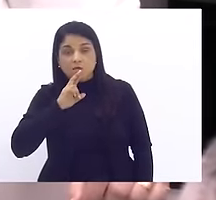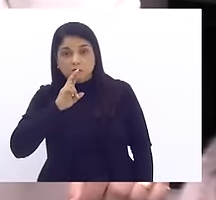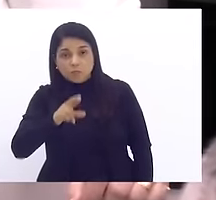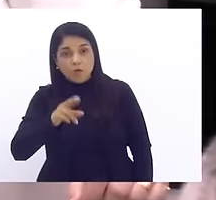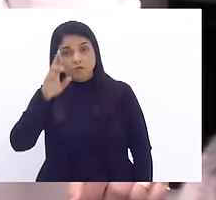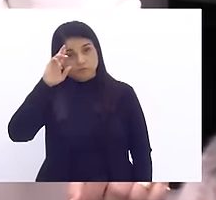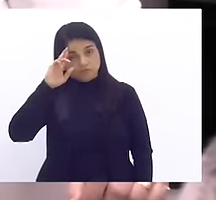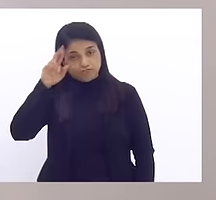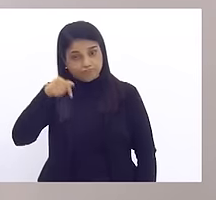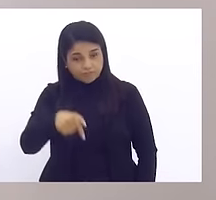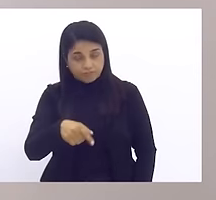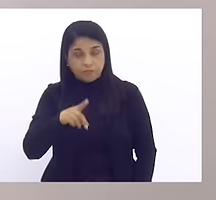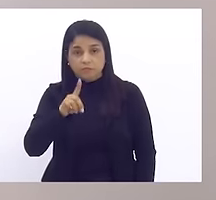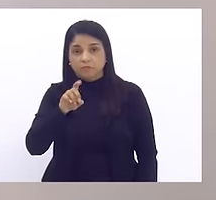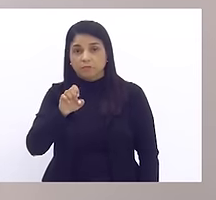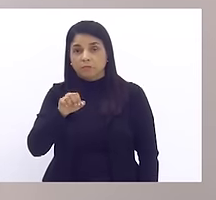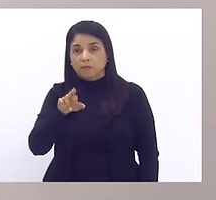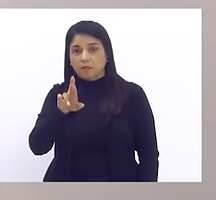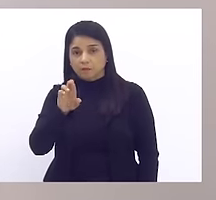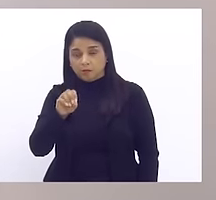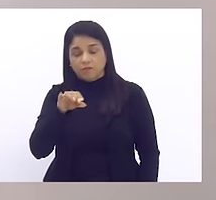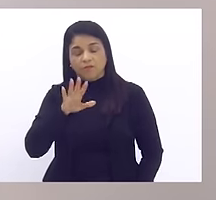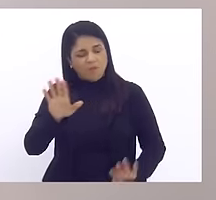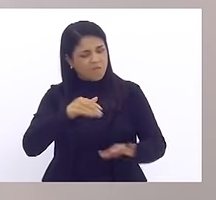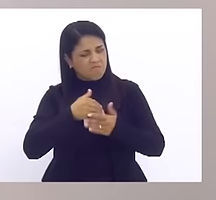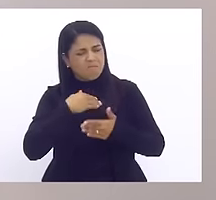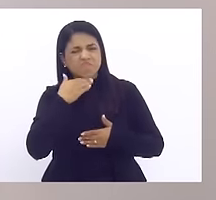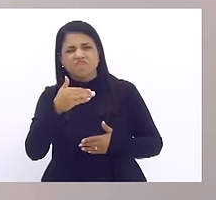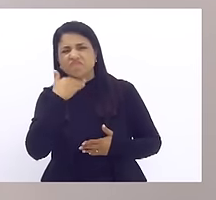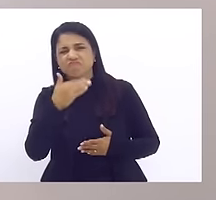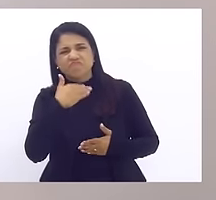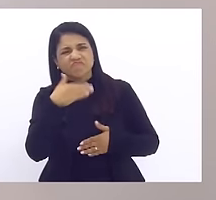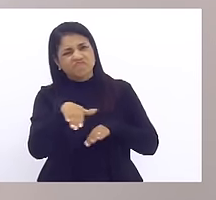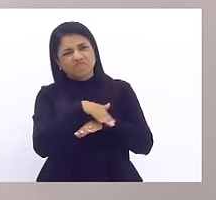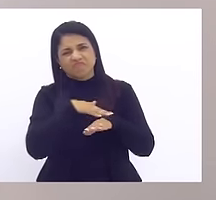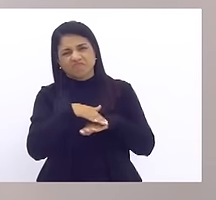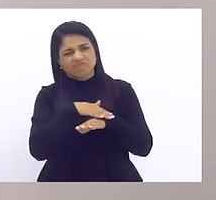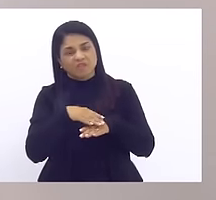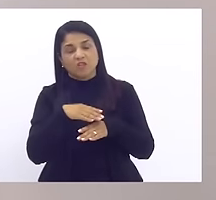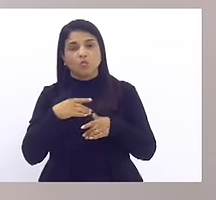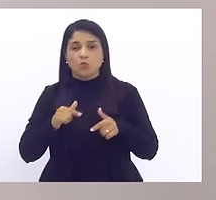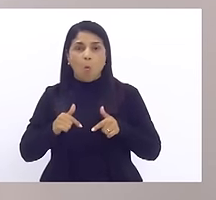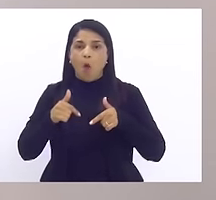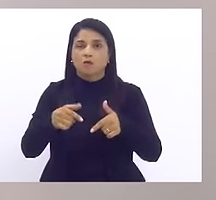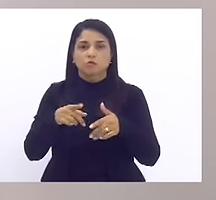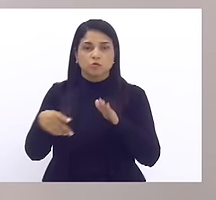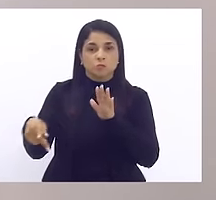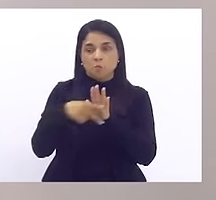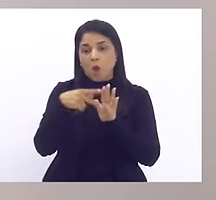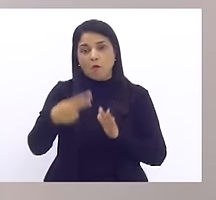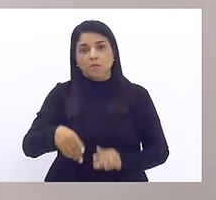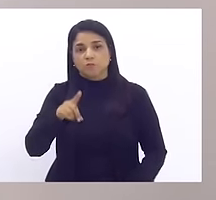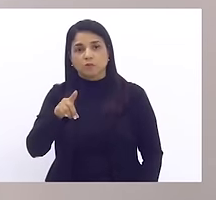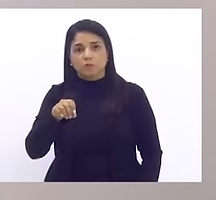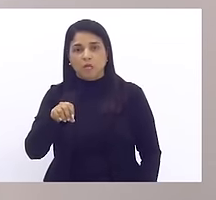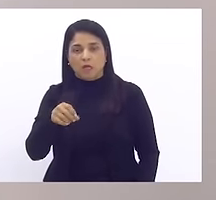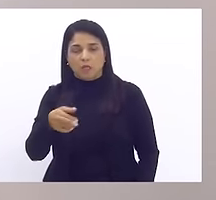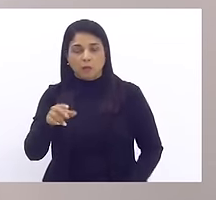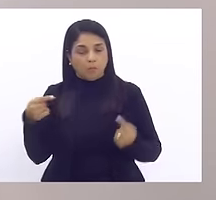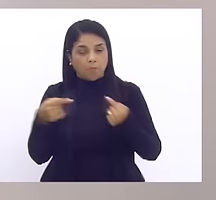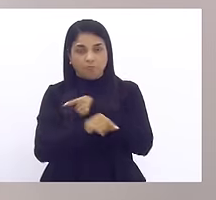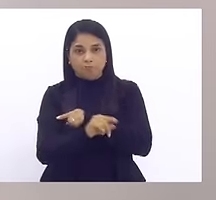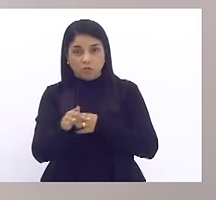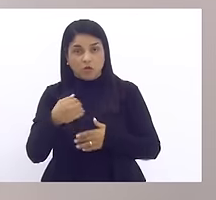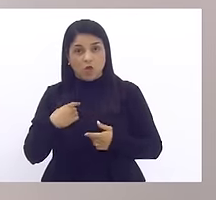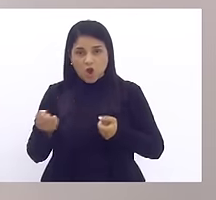no Bom termo aqui para com essa conversinha com esse papo furado que não são ações do de dentro se a senhora tem um convênio que